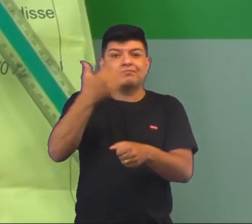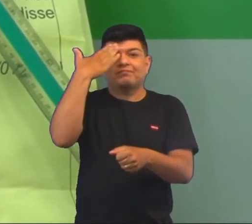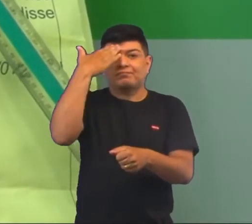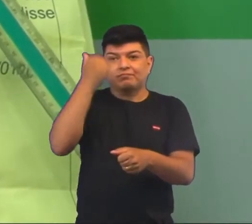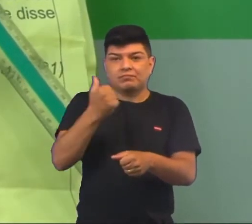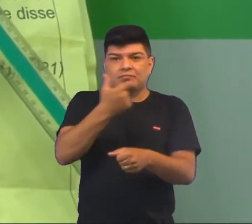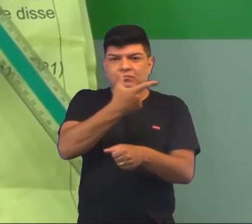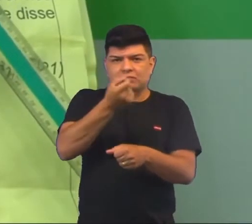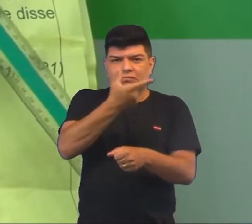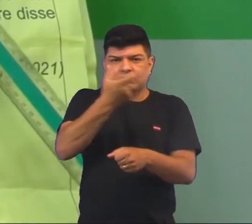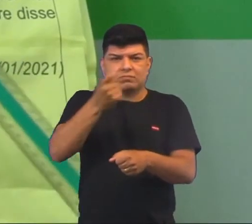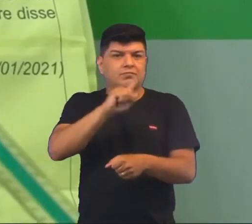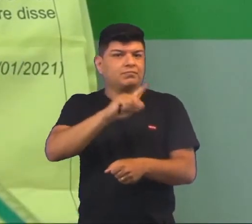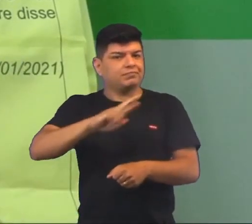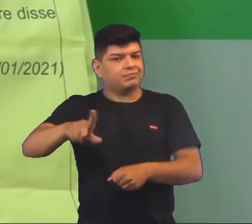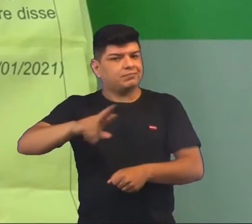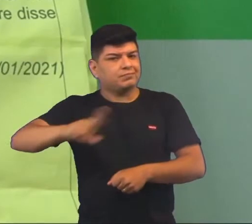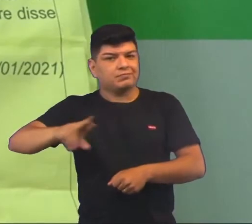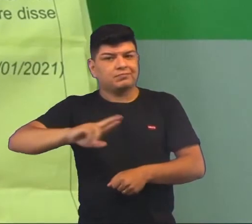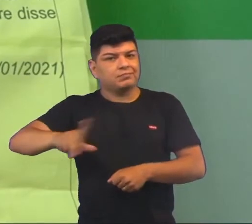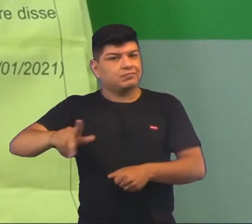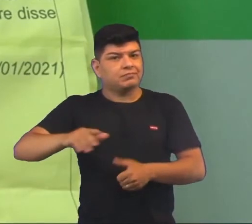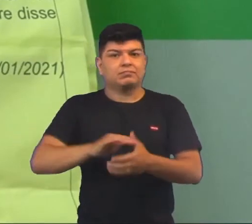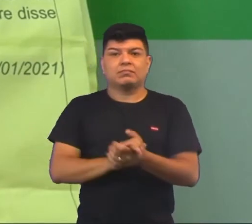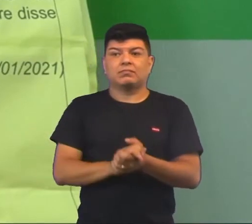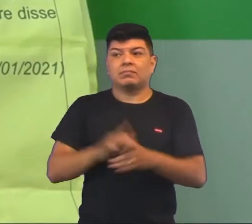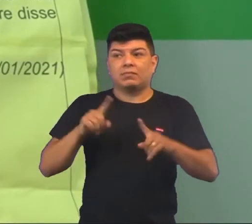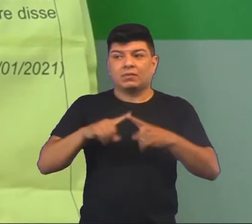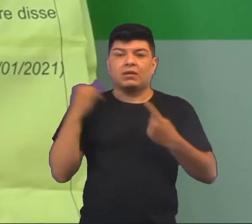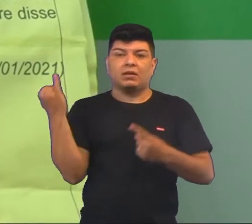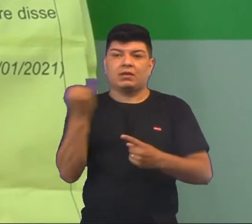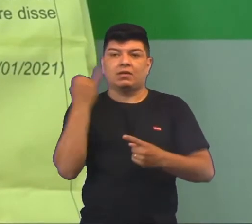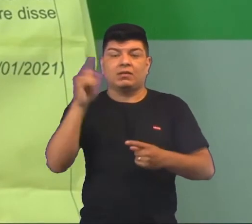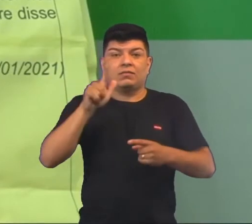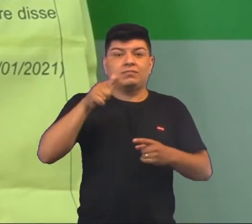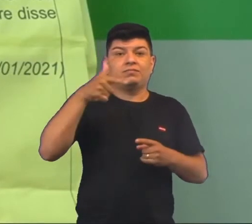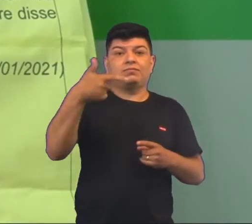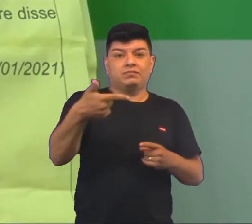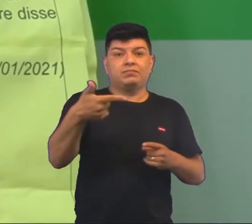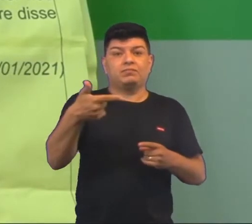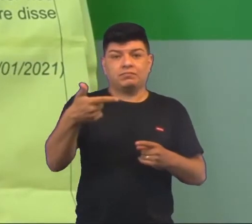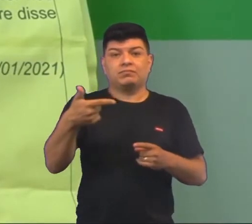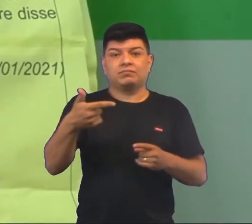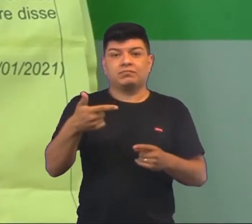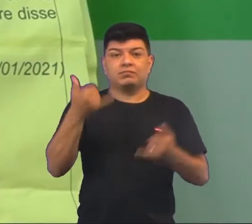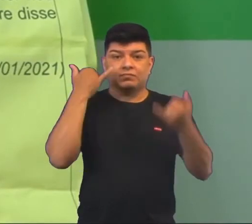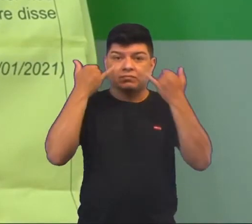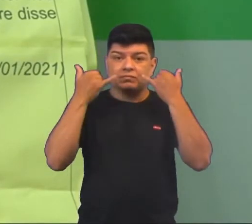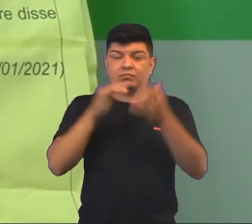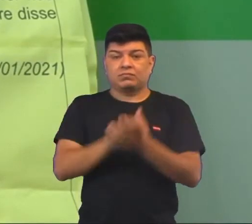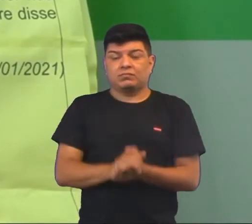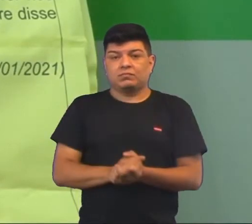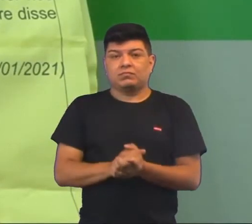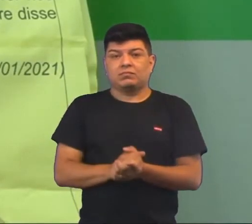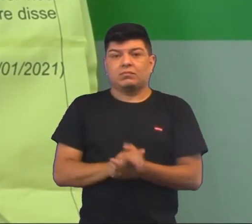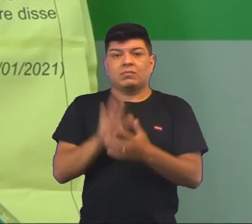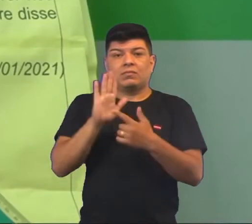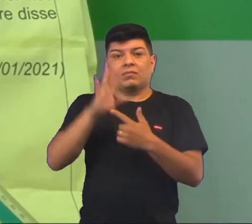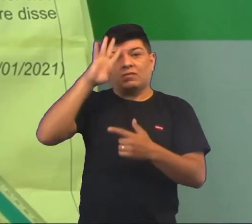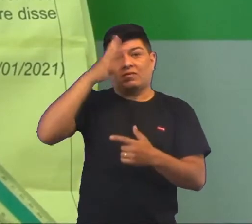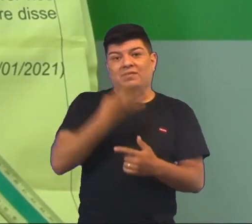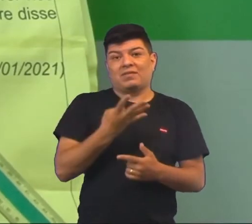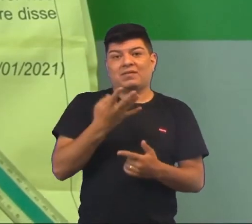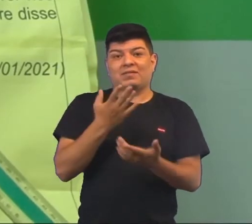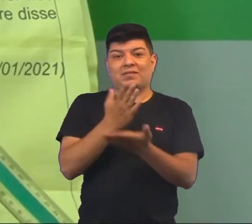em 2020, que ele está falando uma das opções. Mas é interessante a próxima parte da notícia. Apresentador